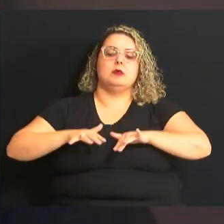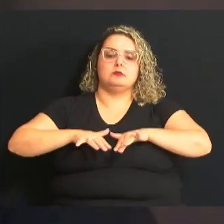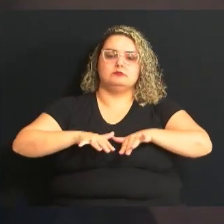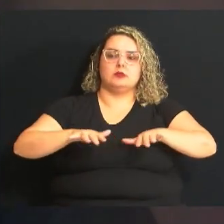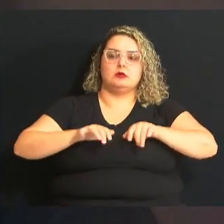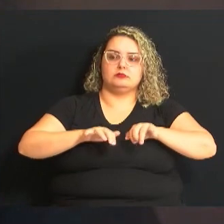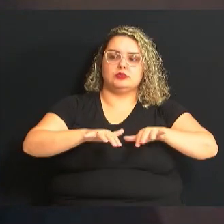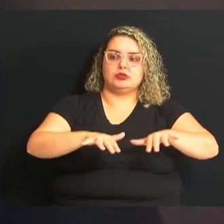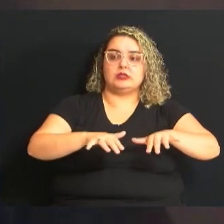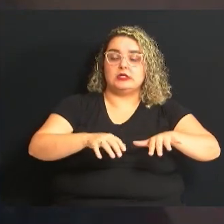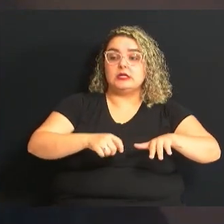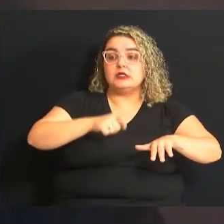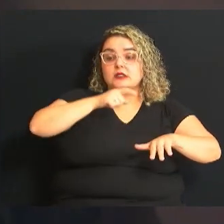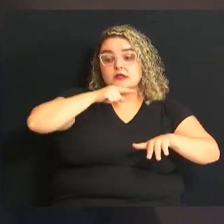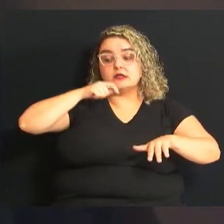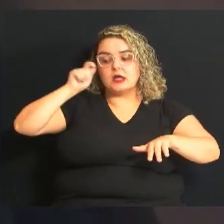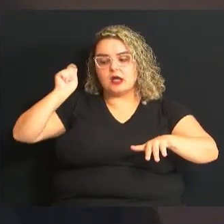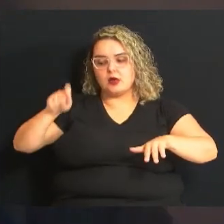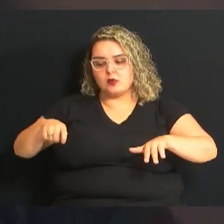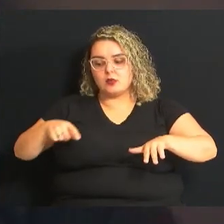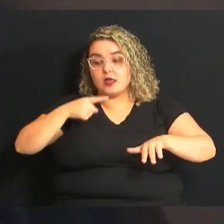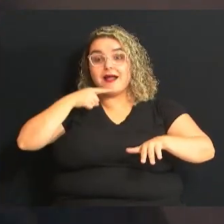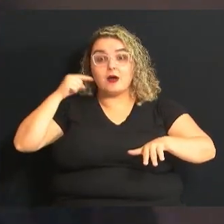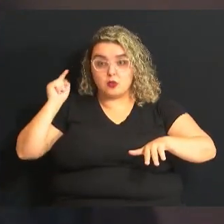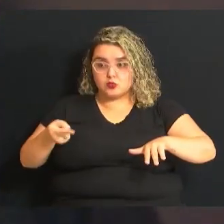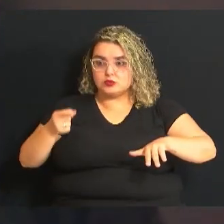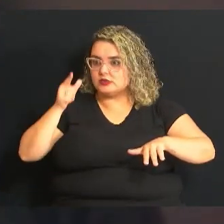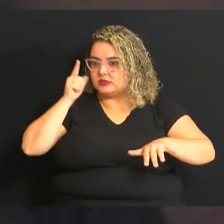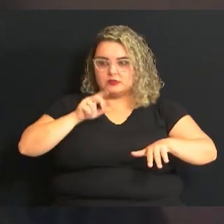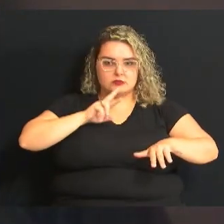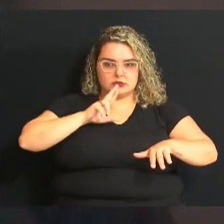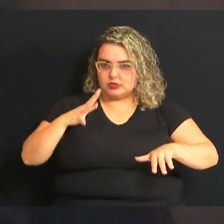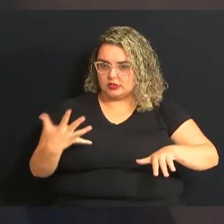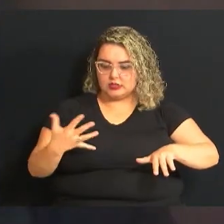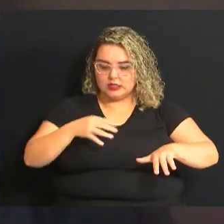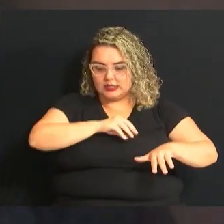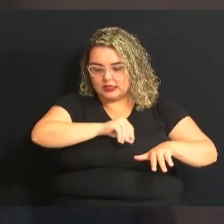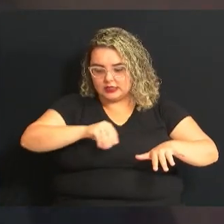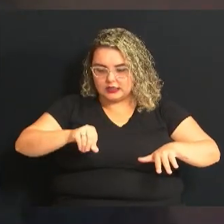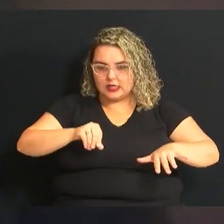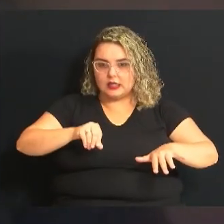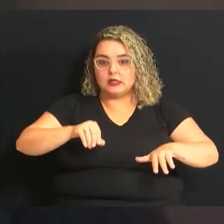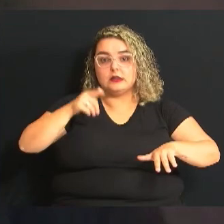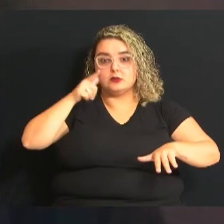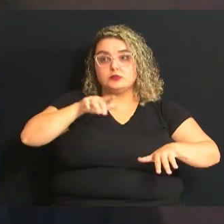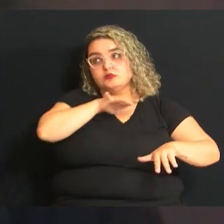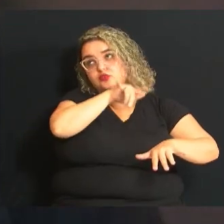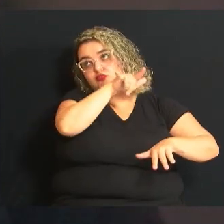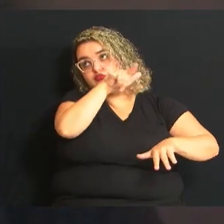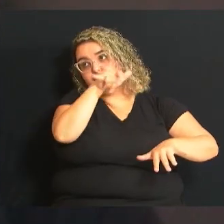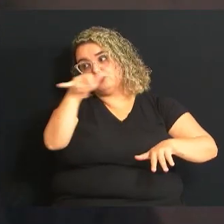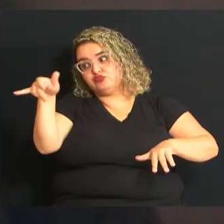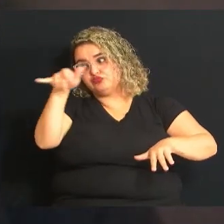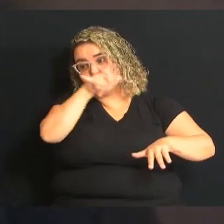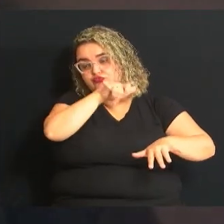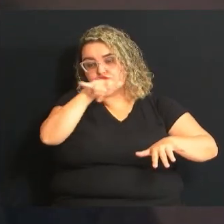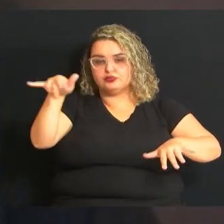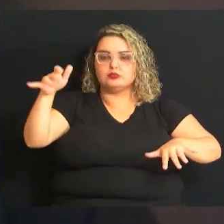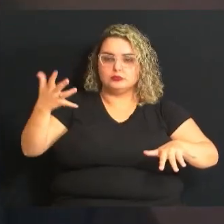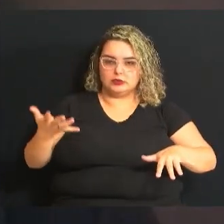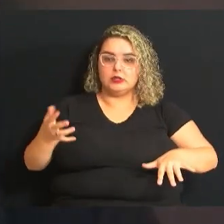eu levanto, né? Que a questão da leitura também é responsabilidade do professor especialista,